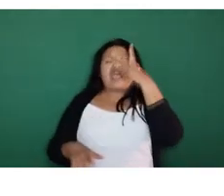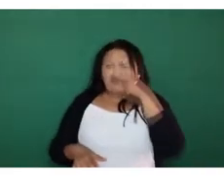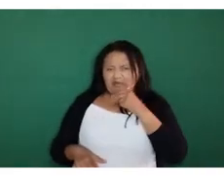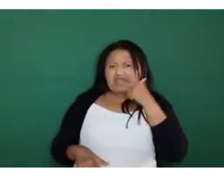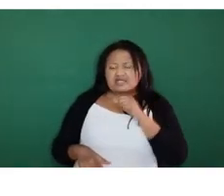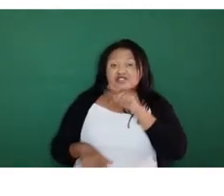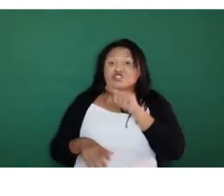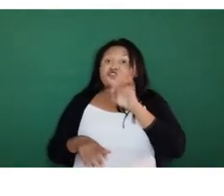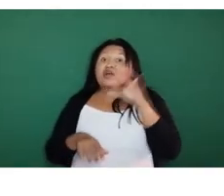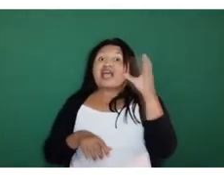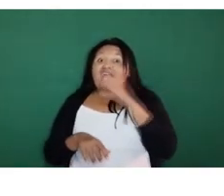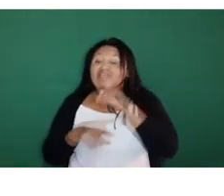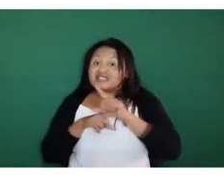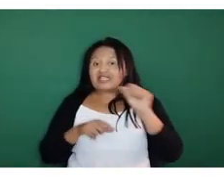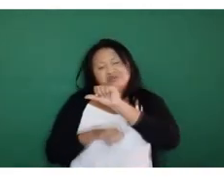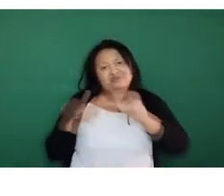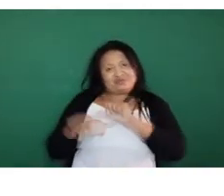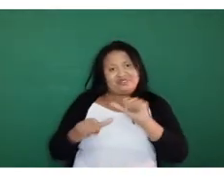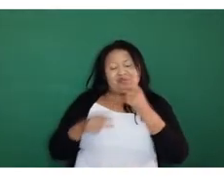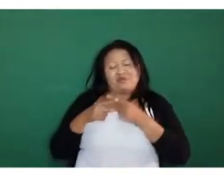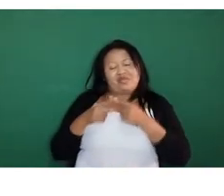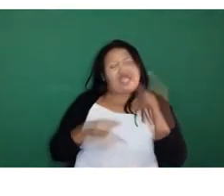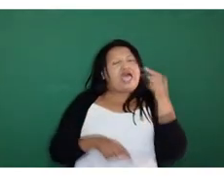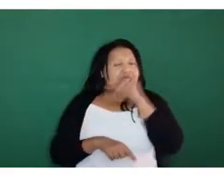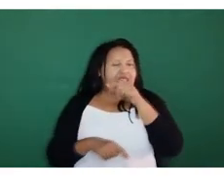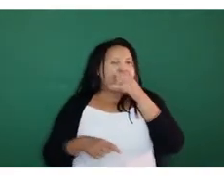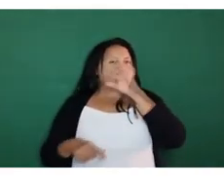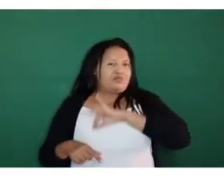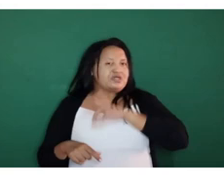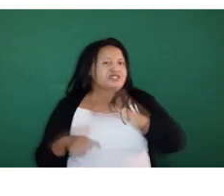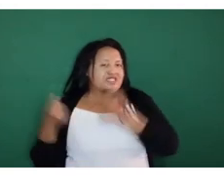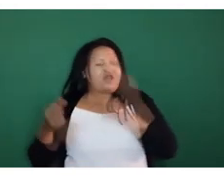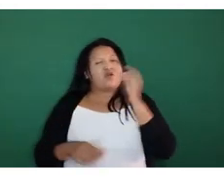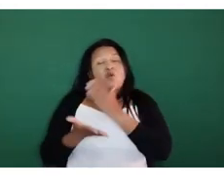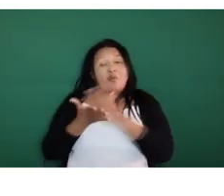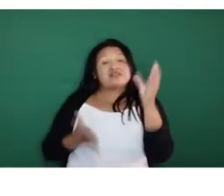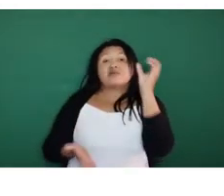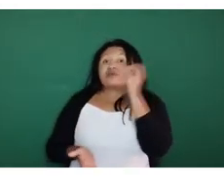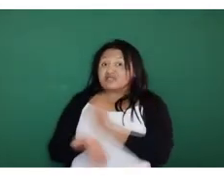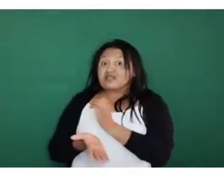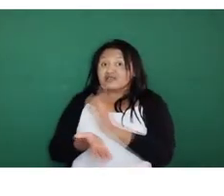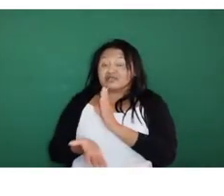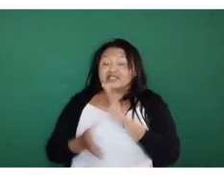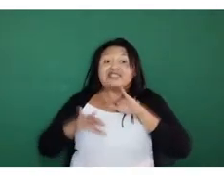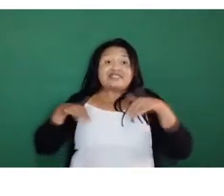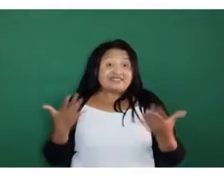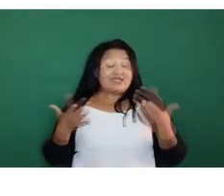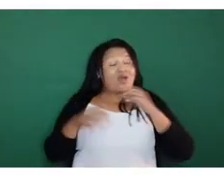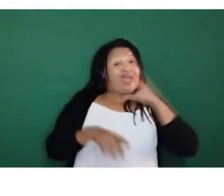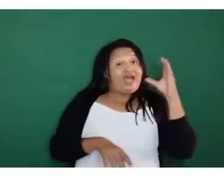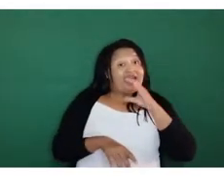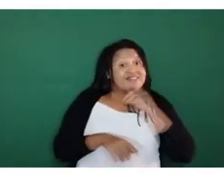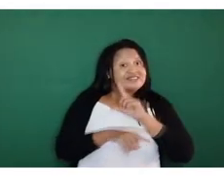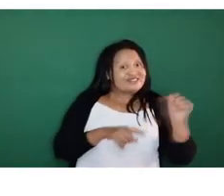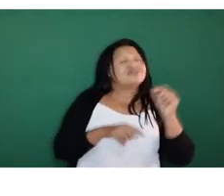só que a velocidade inicial muda né porque a velocidade dela inicialmente é zero e aceleração no caso da policial